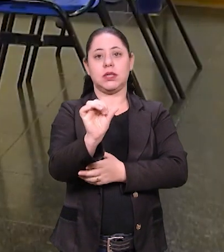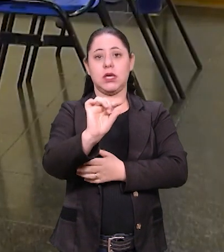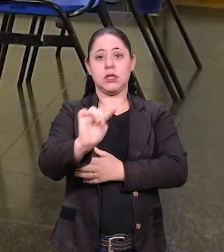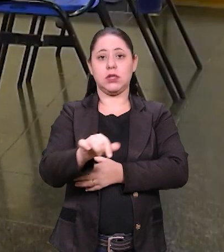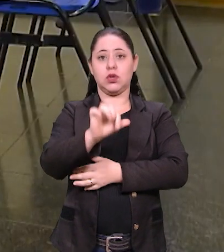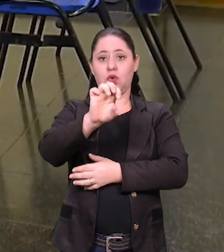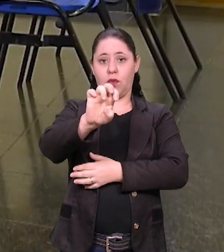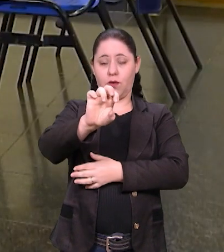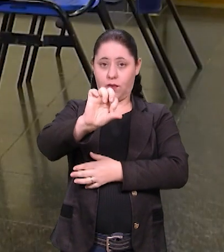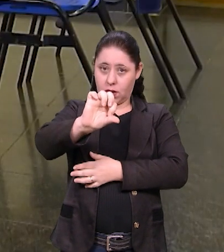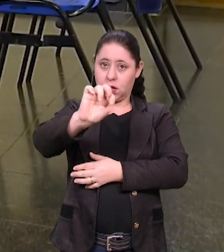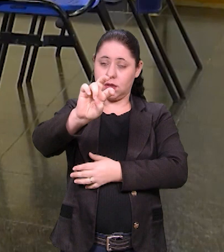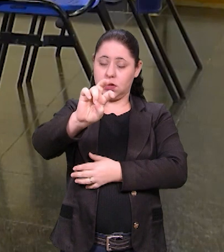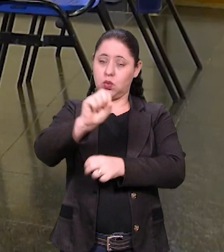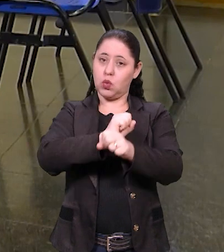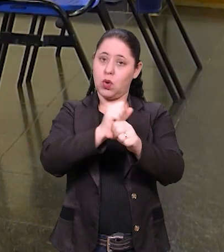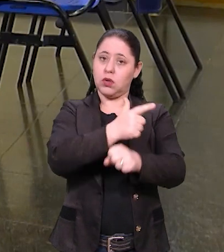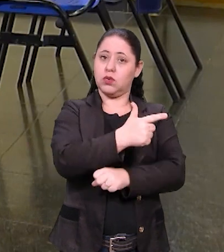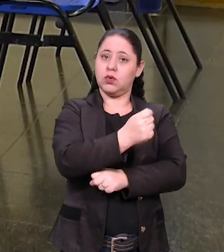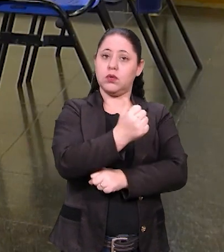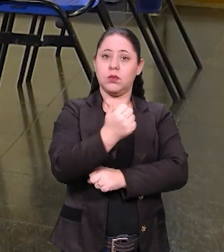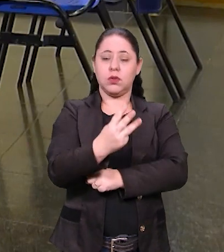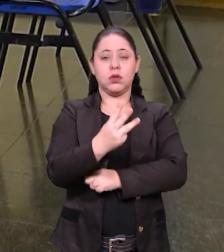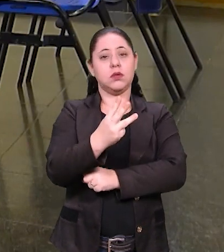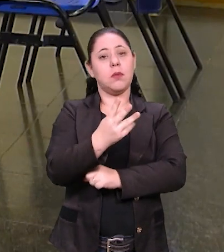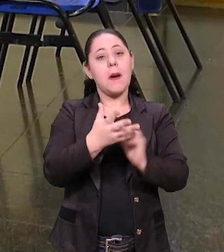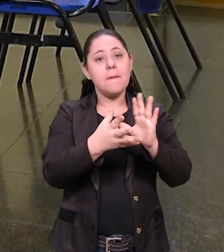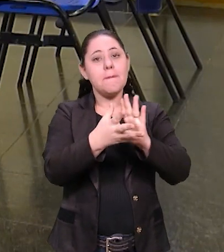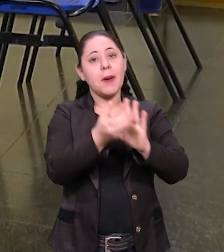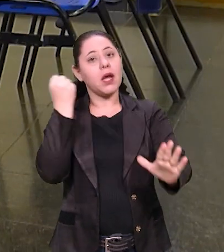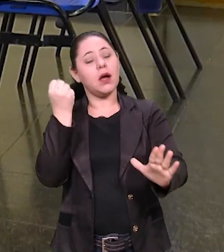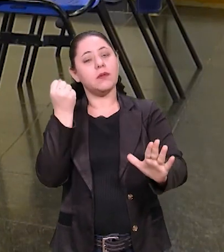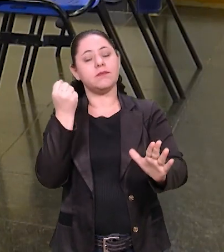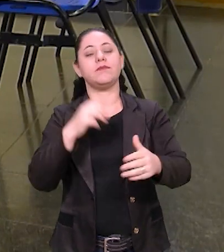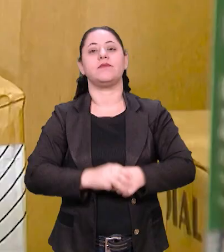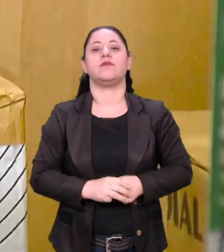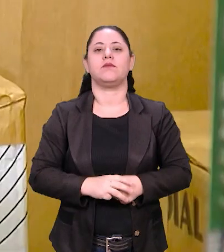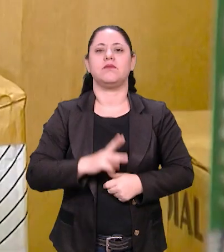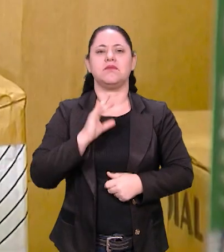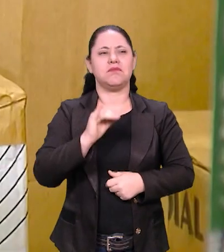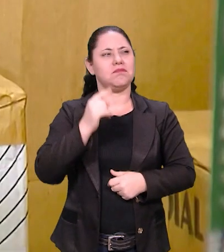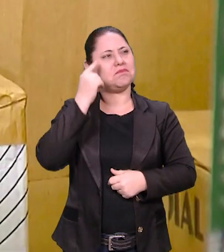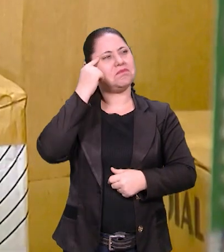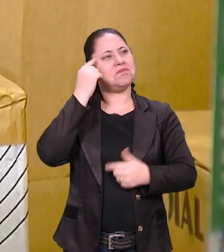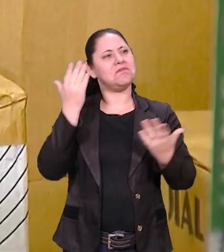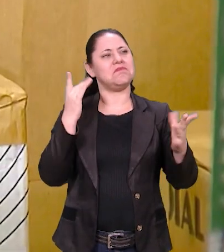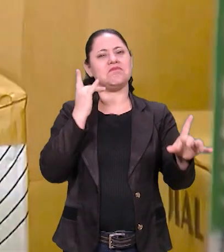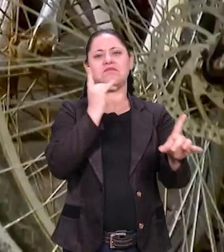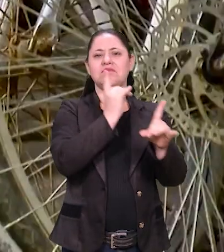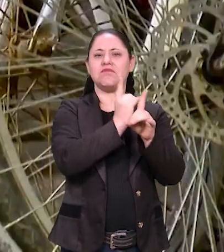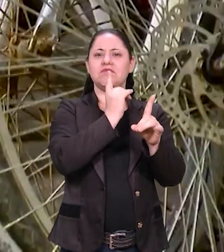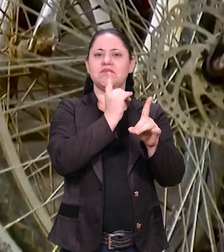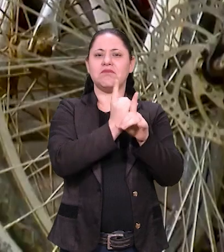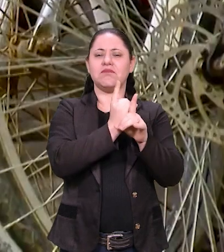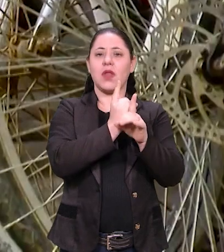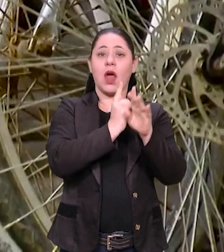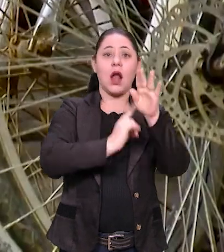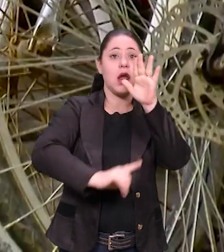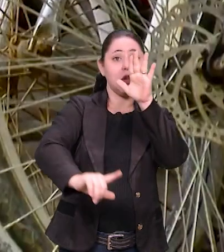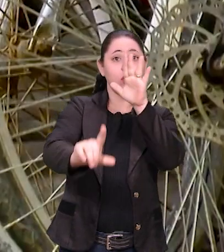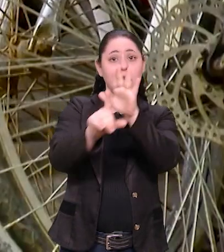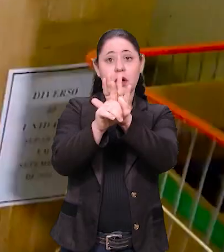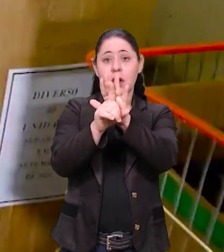taxa de R$ 6,95 no ano de 2023 para a retirada desse documento. E o que será que a gente encontra na